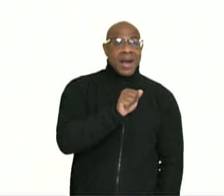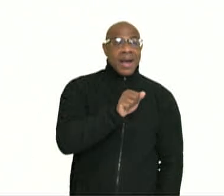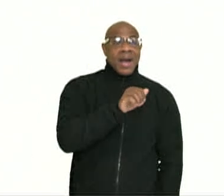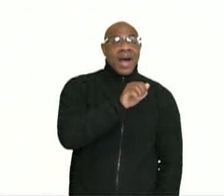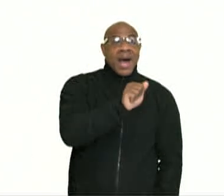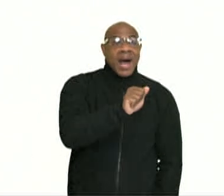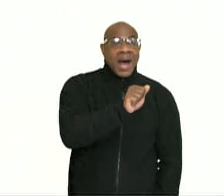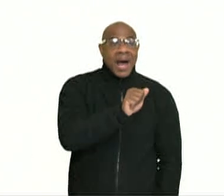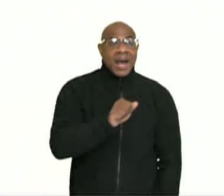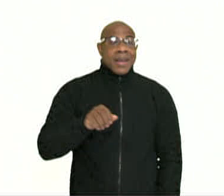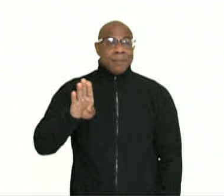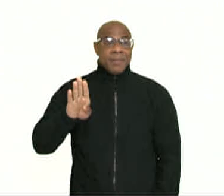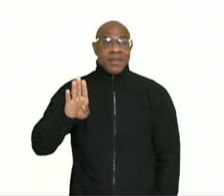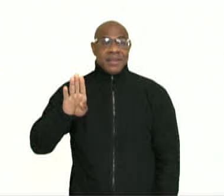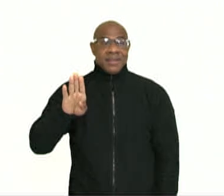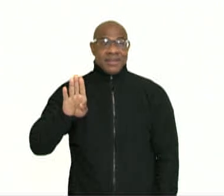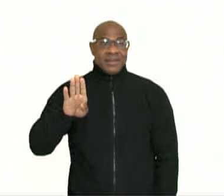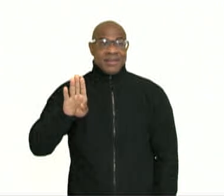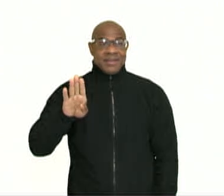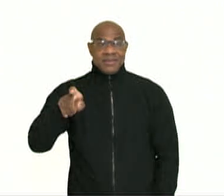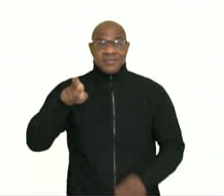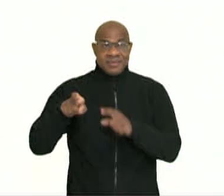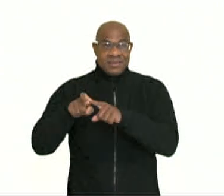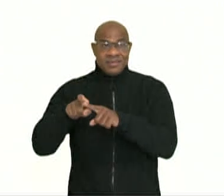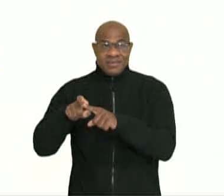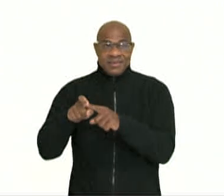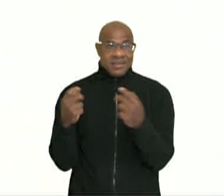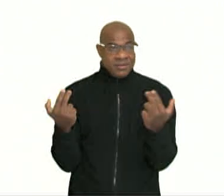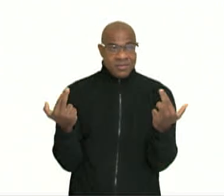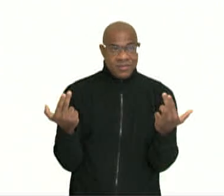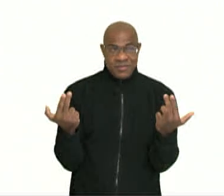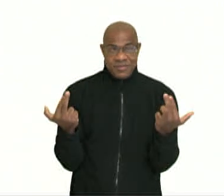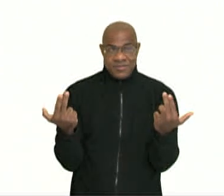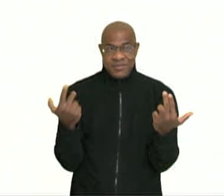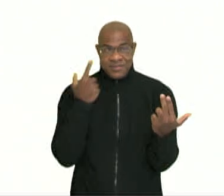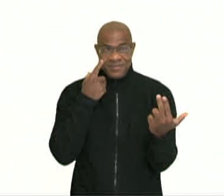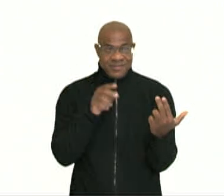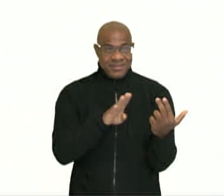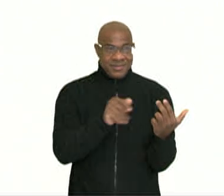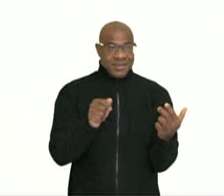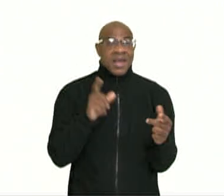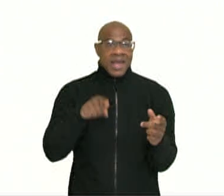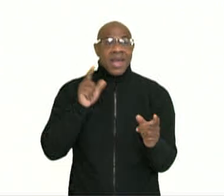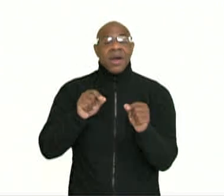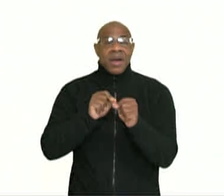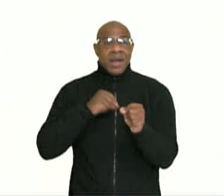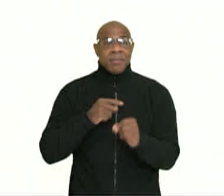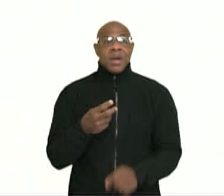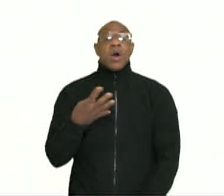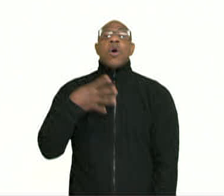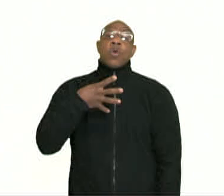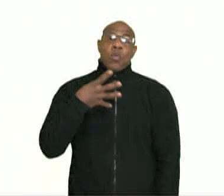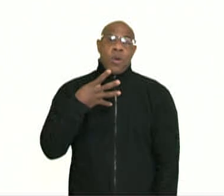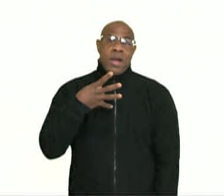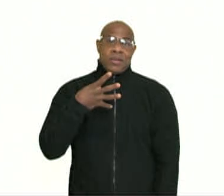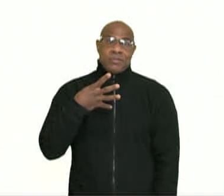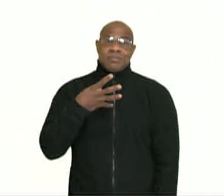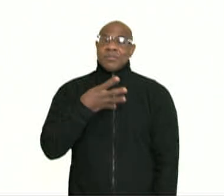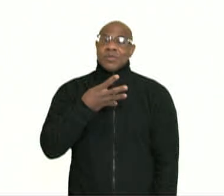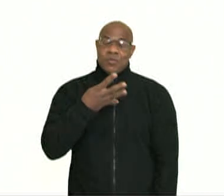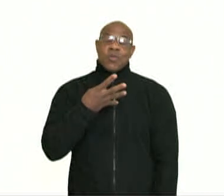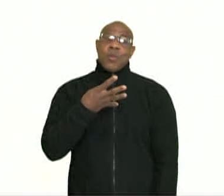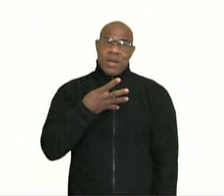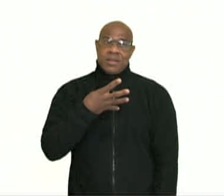ser diferente de zero, tá bom? Então, ela é uma equação do quarto grau, pois o maior expoente